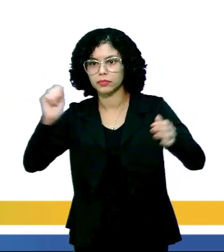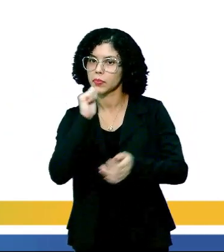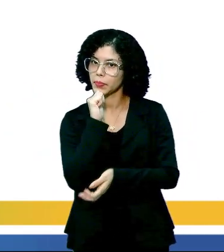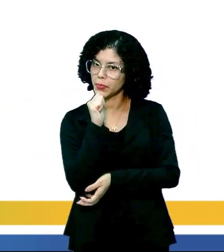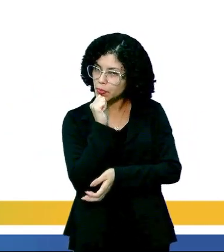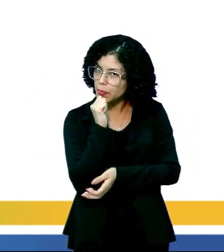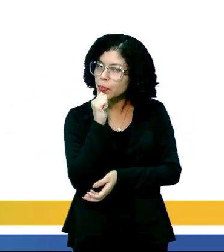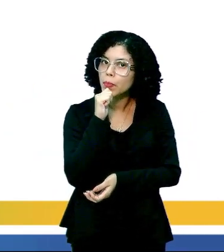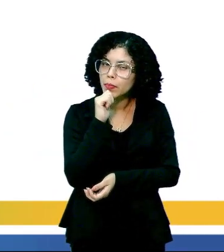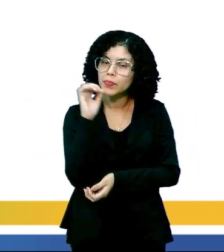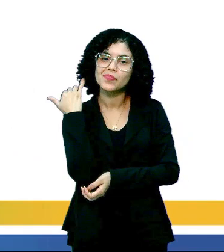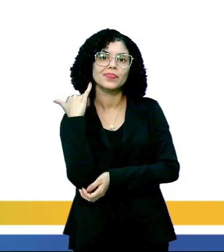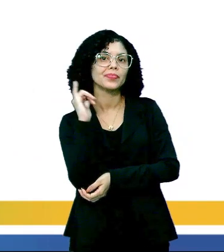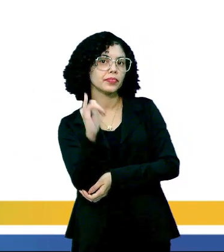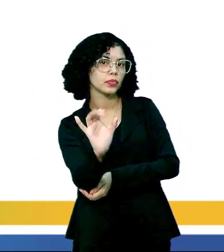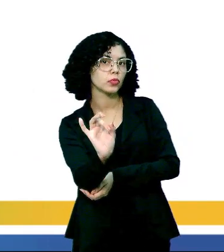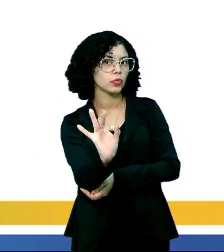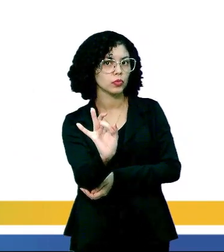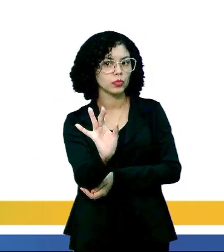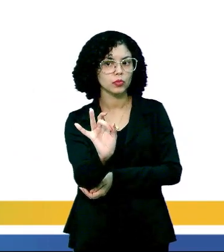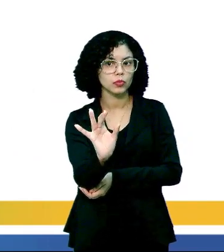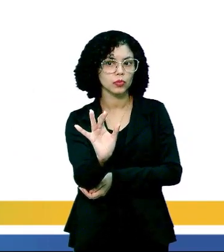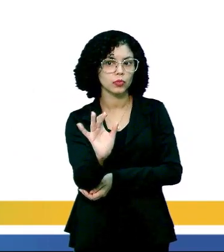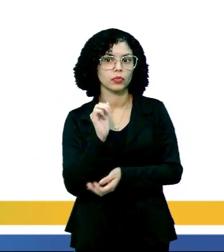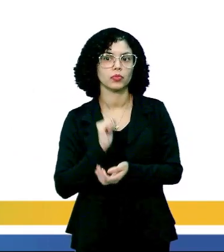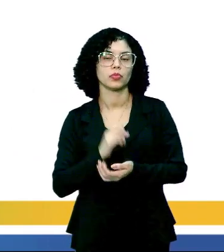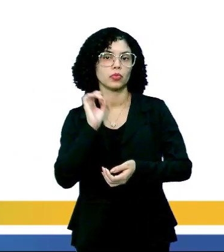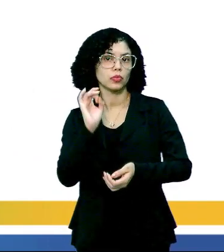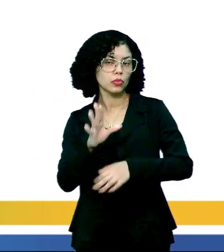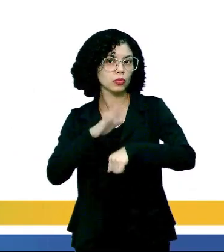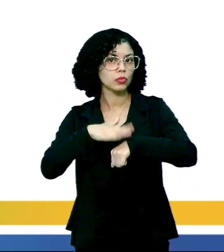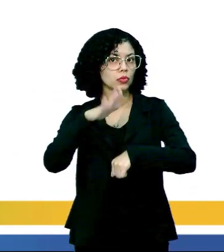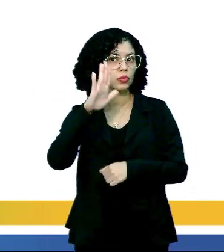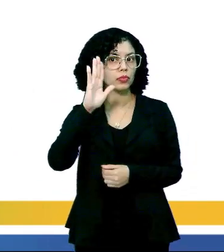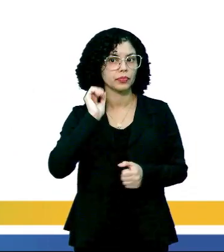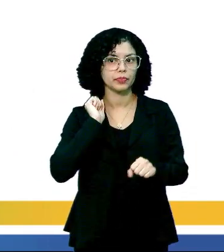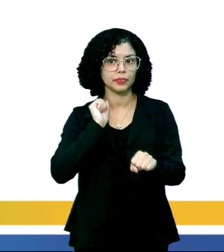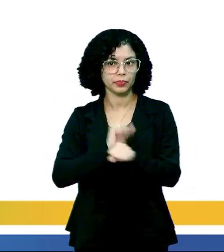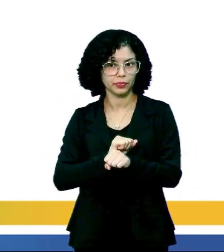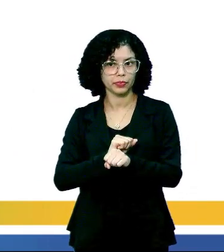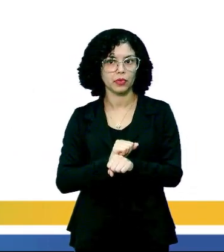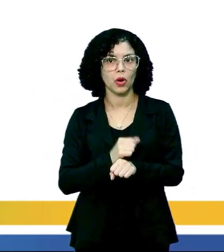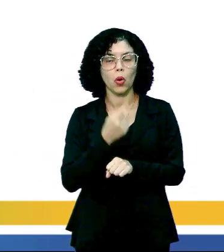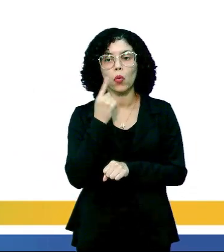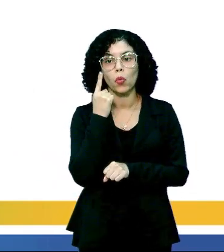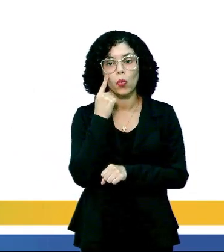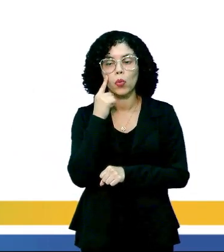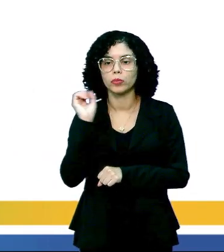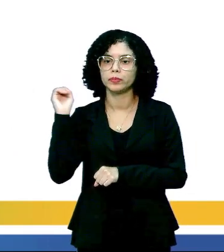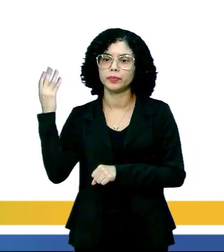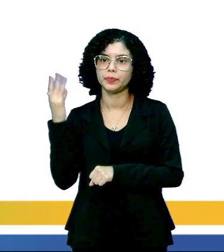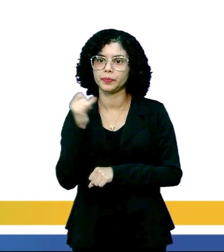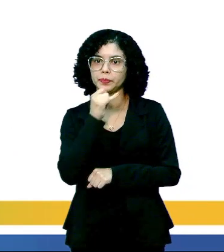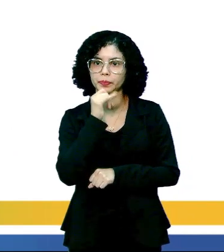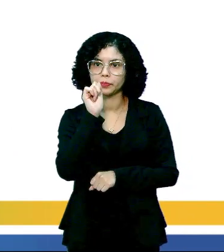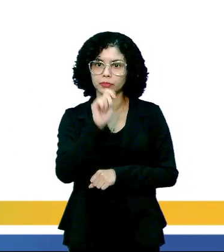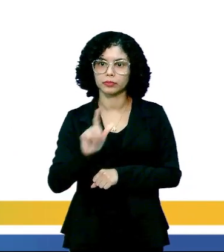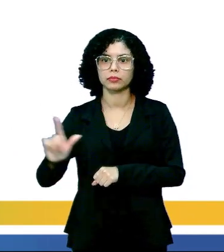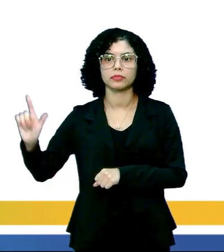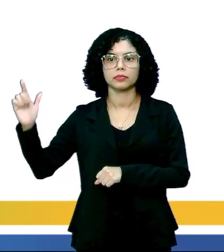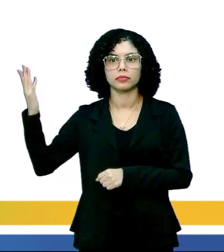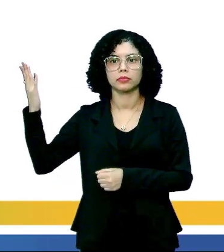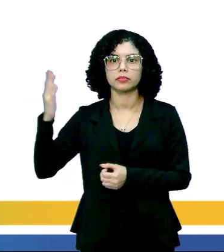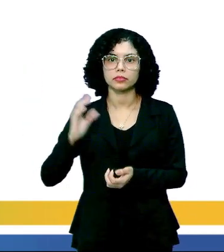ele é apenas energizado, né? Esse elemento ele fica apenas mais estável. Olha o que acontece no exemplo da tela. Nós